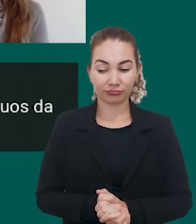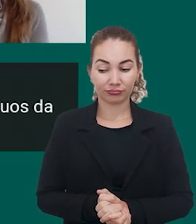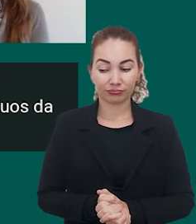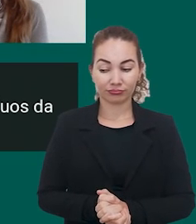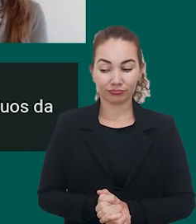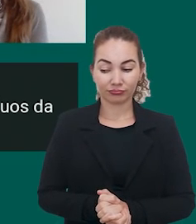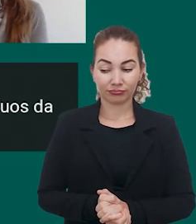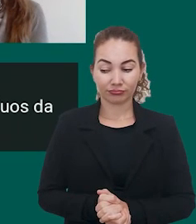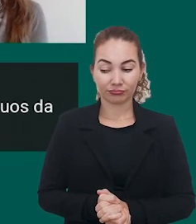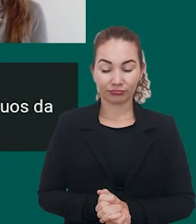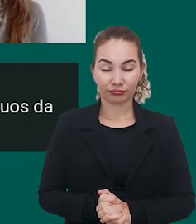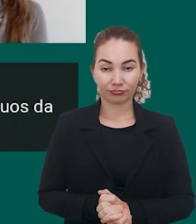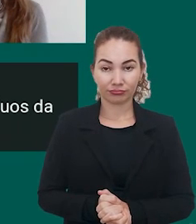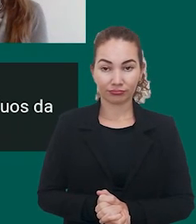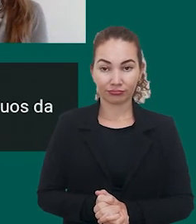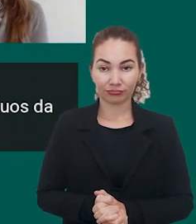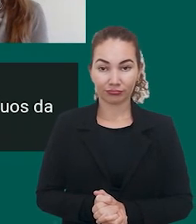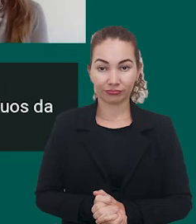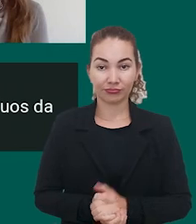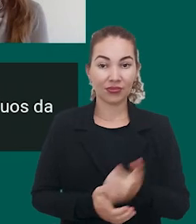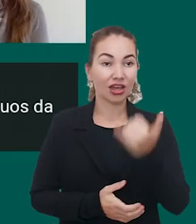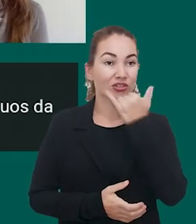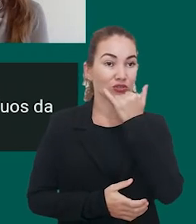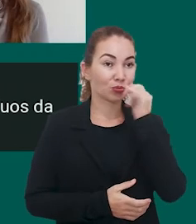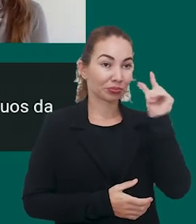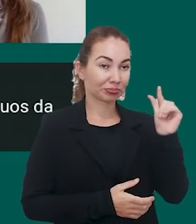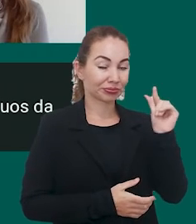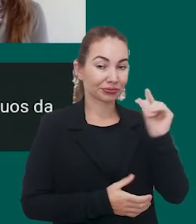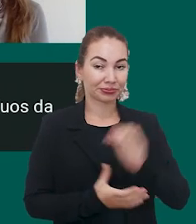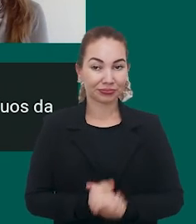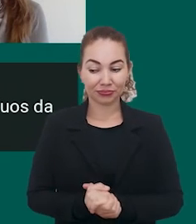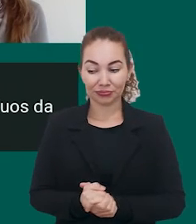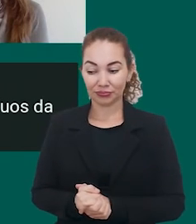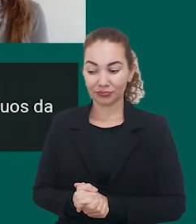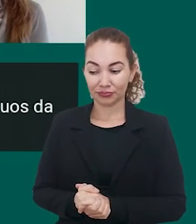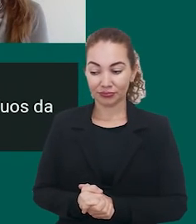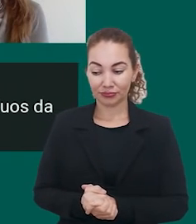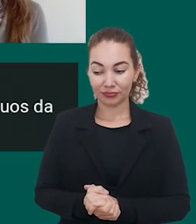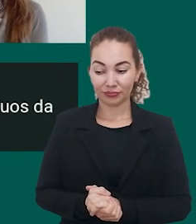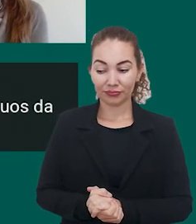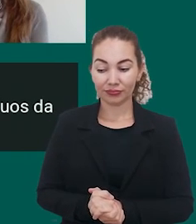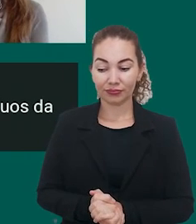Não pedi não é para mim não. Desculpa, meu pessoal, não é para mim não. Acho que está errado.